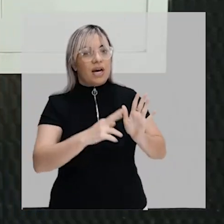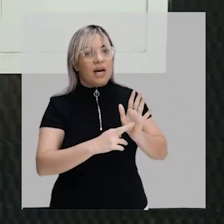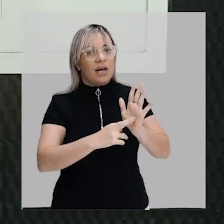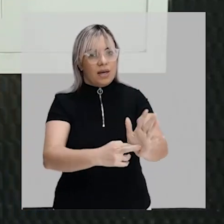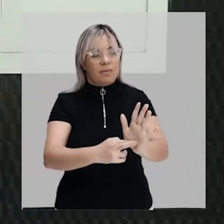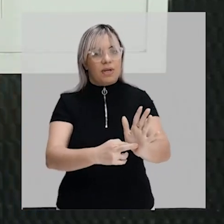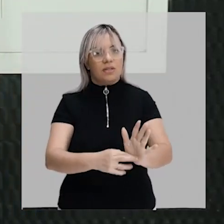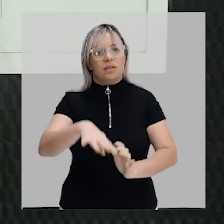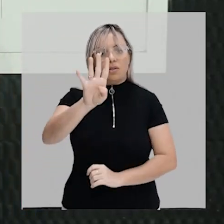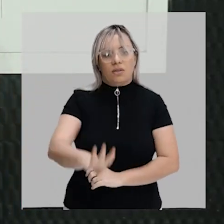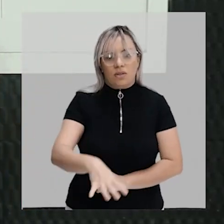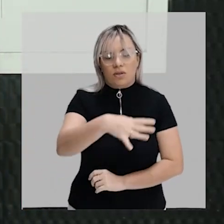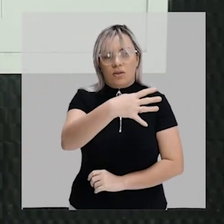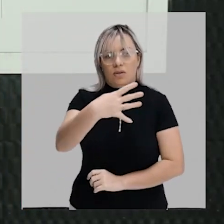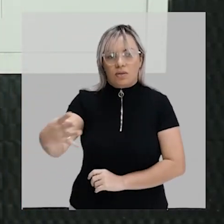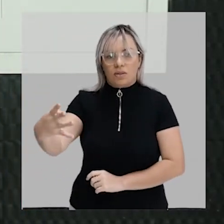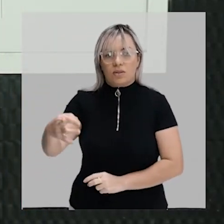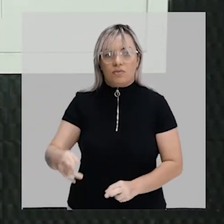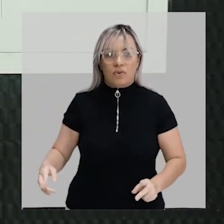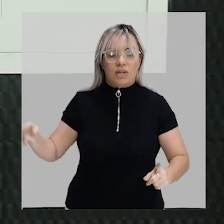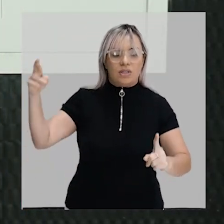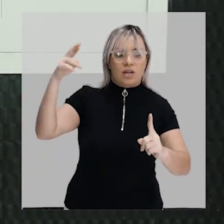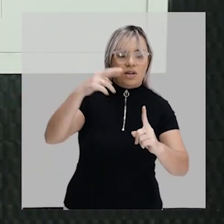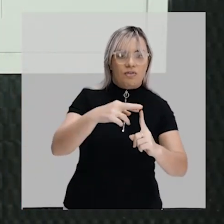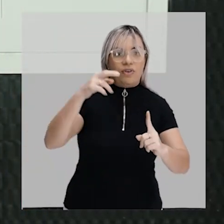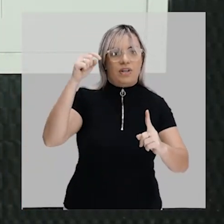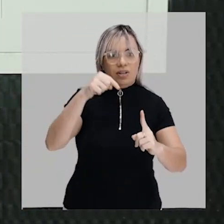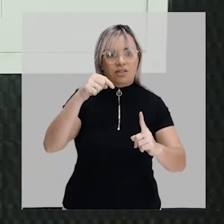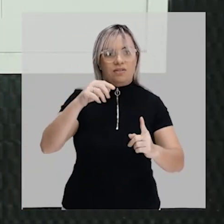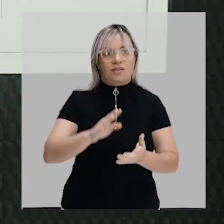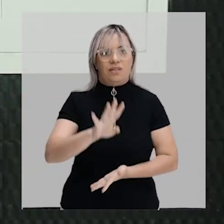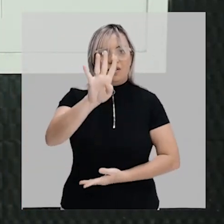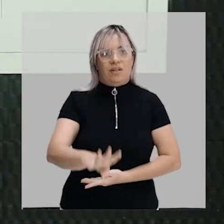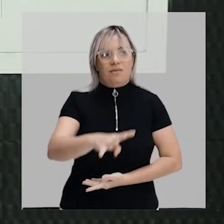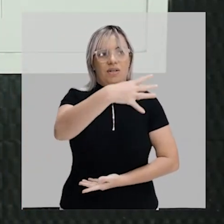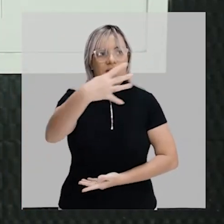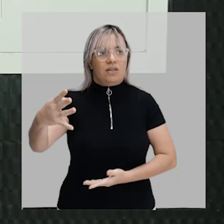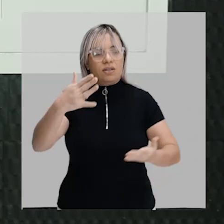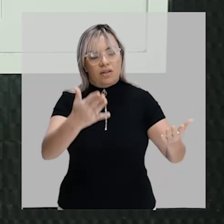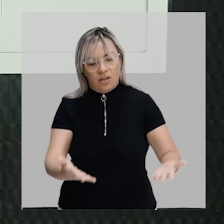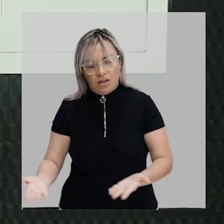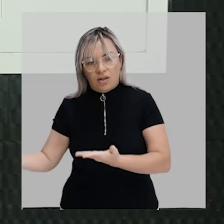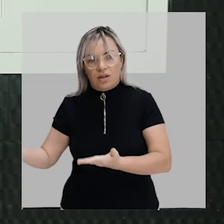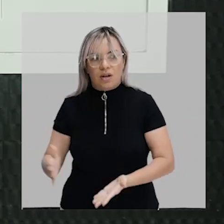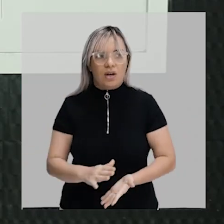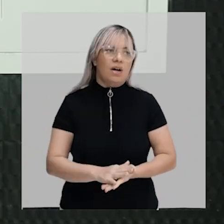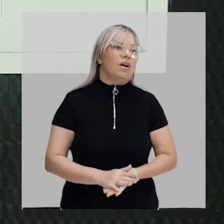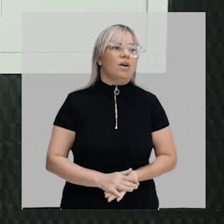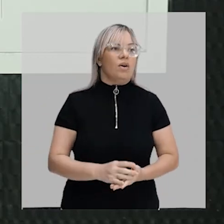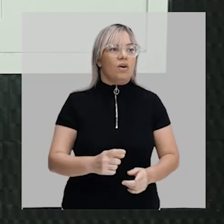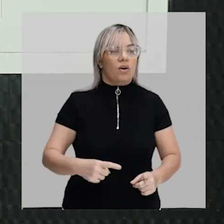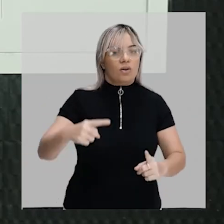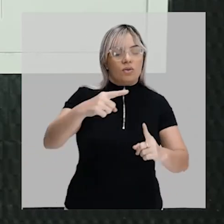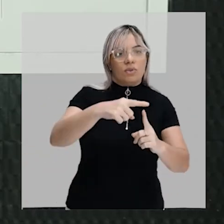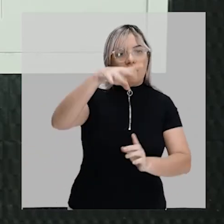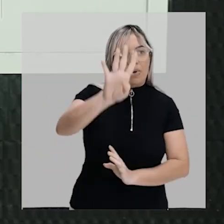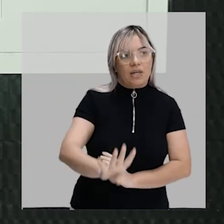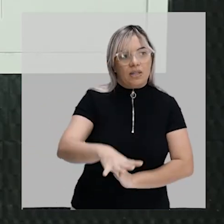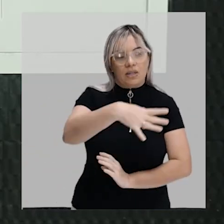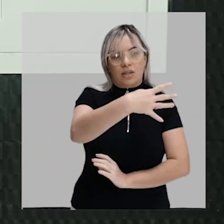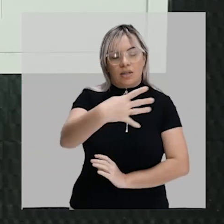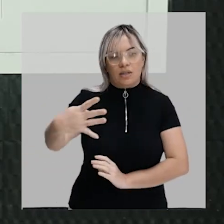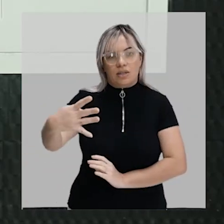que é uma matriz Lula é uma atriz atriz onde todos os seus